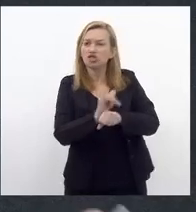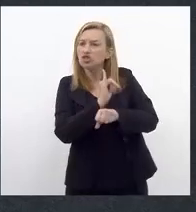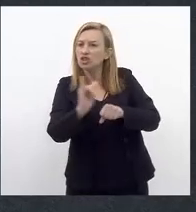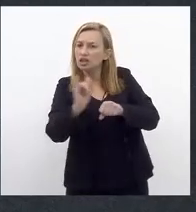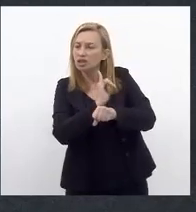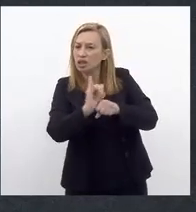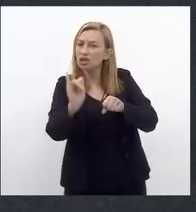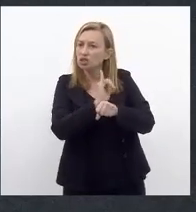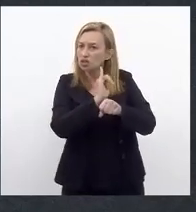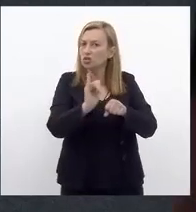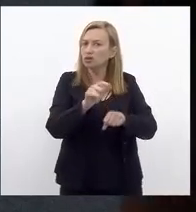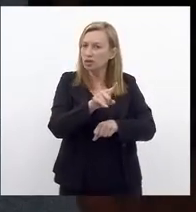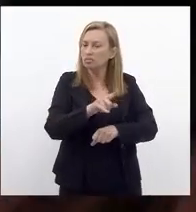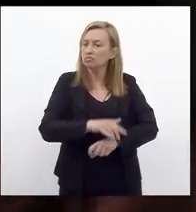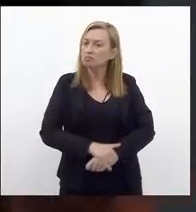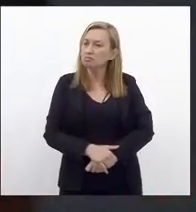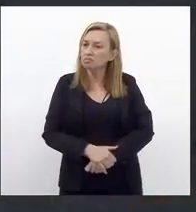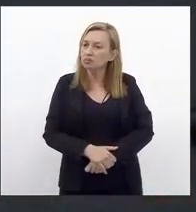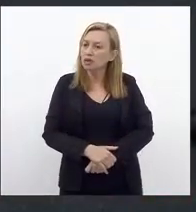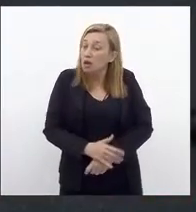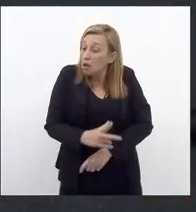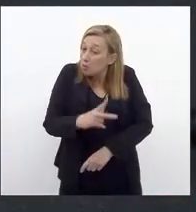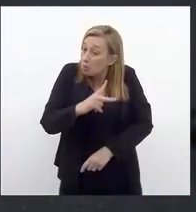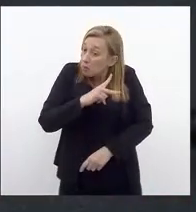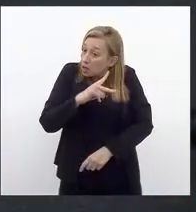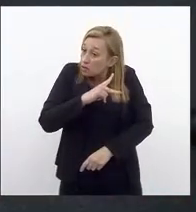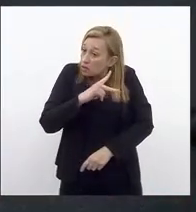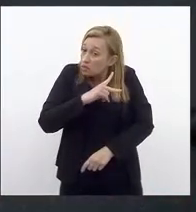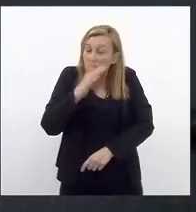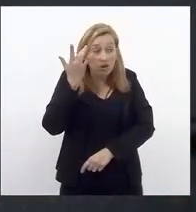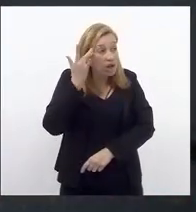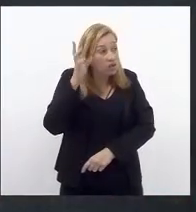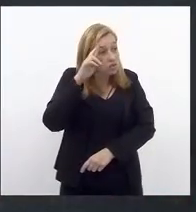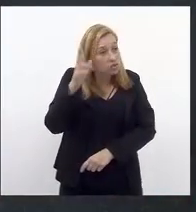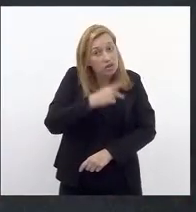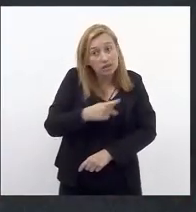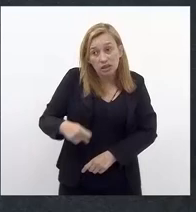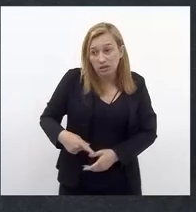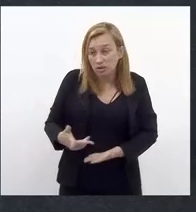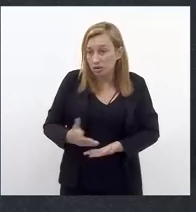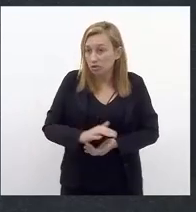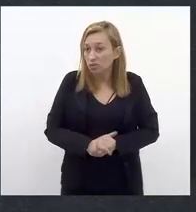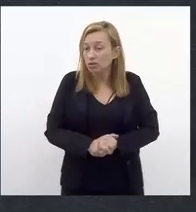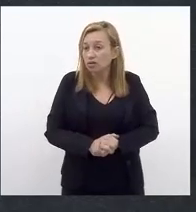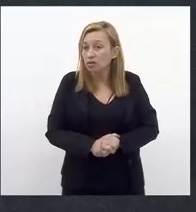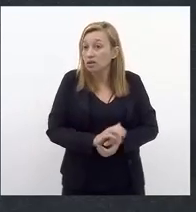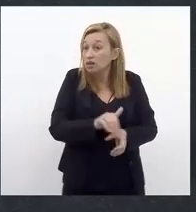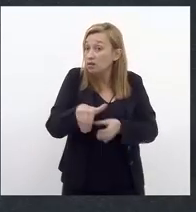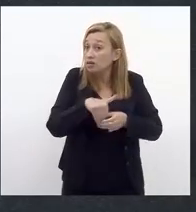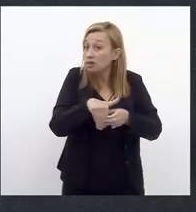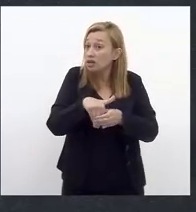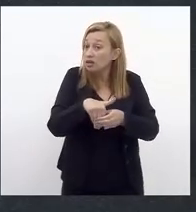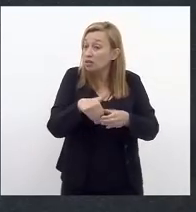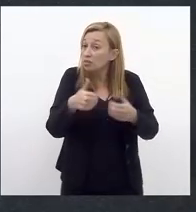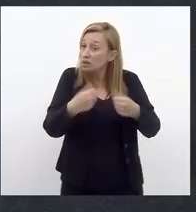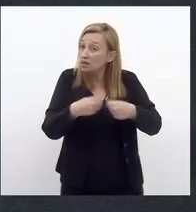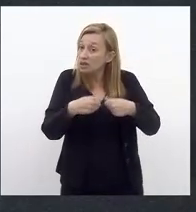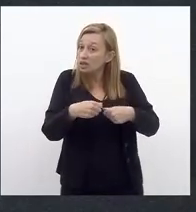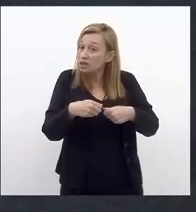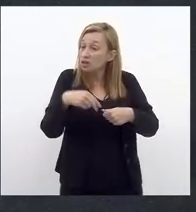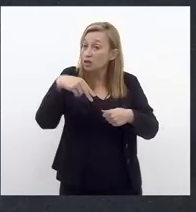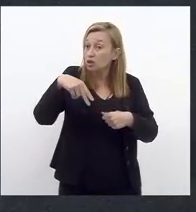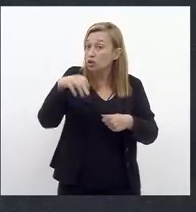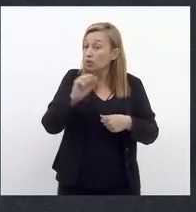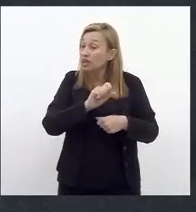estratégica para o plana Eu particularmente acho o presidente que essa votação tinha que ser nominal